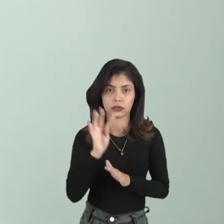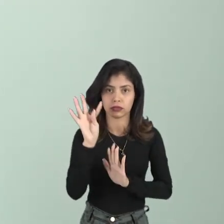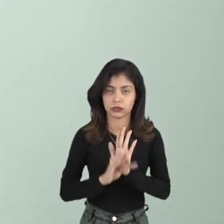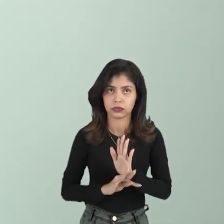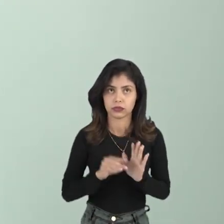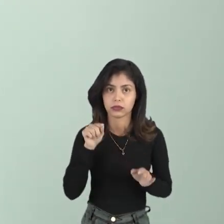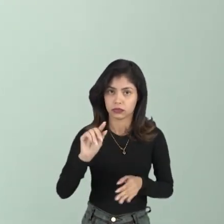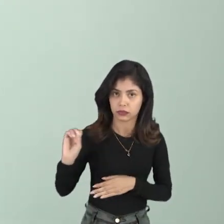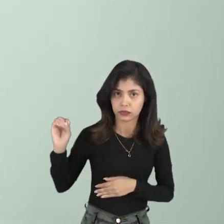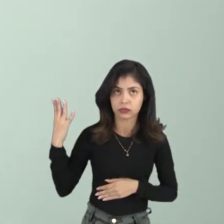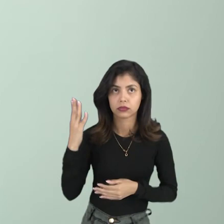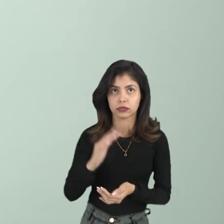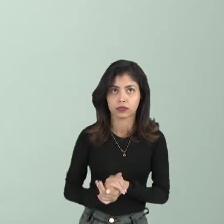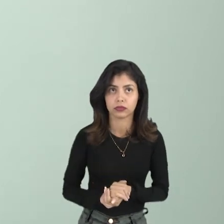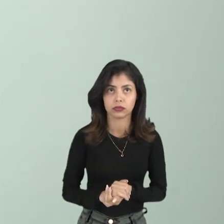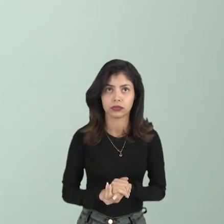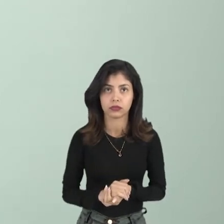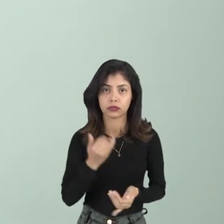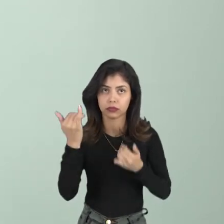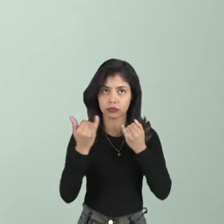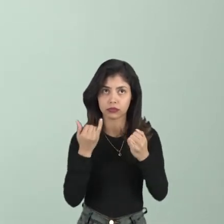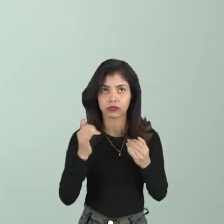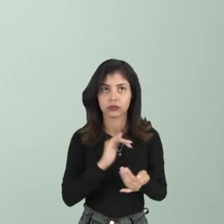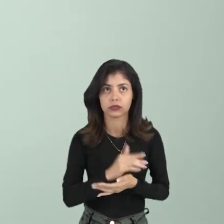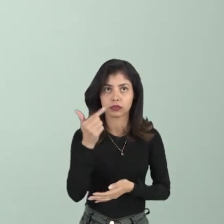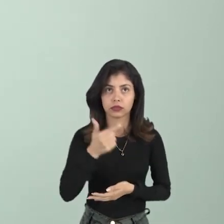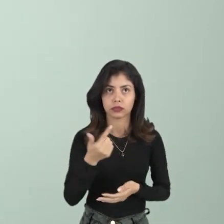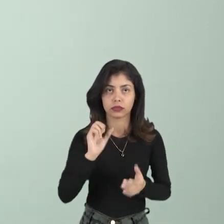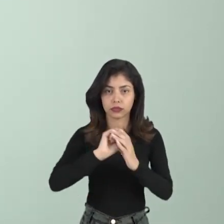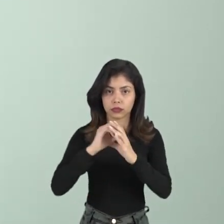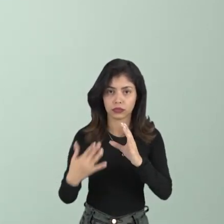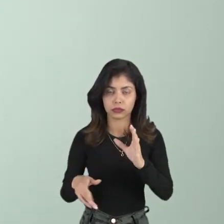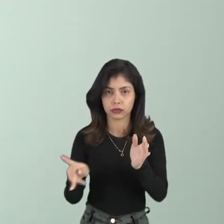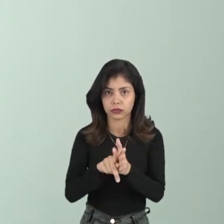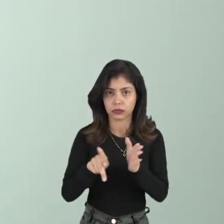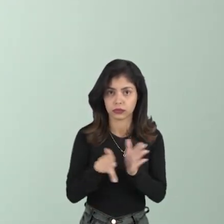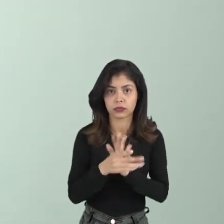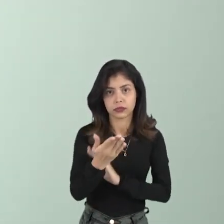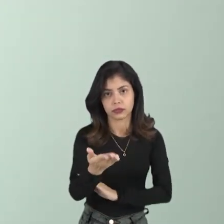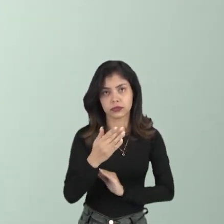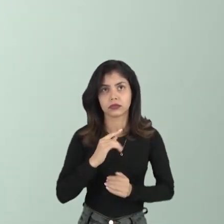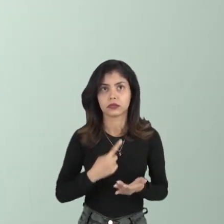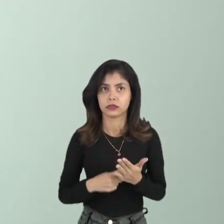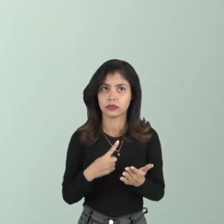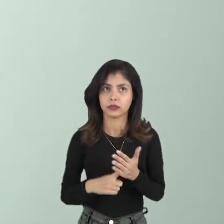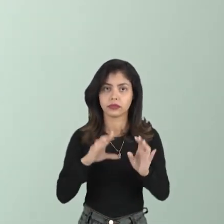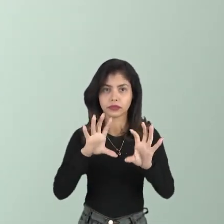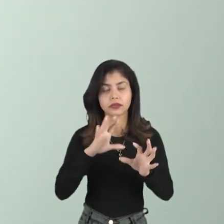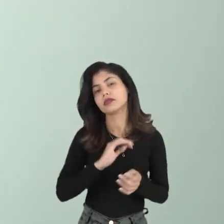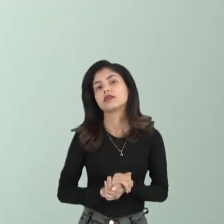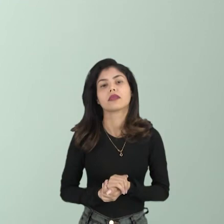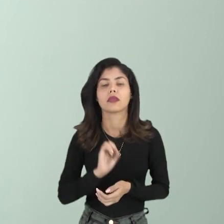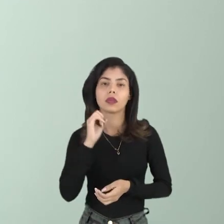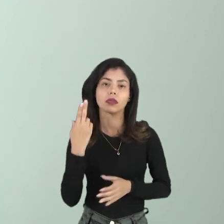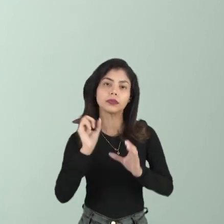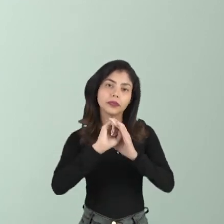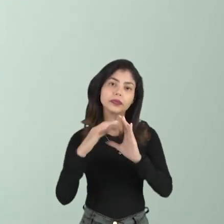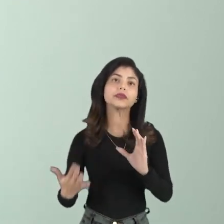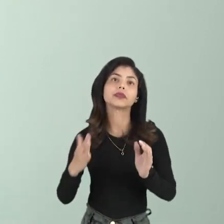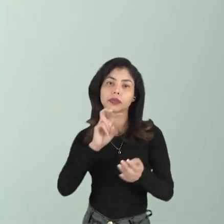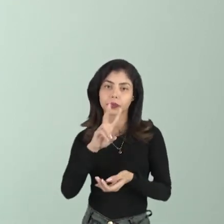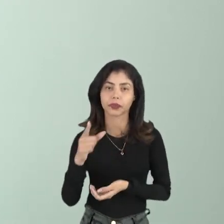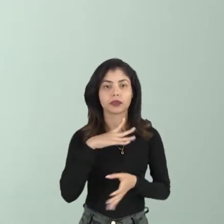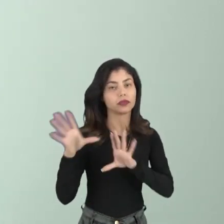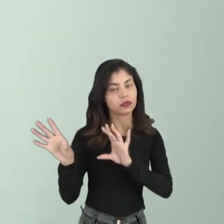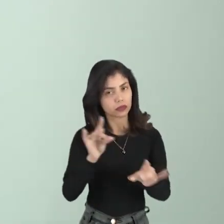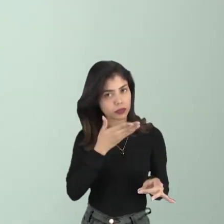que é, neste caso, o texto publicitário. Segundo, a característica mais marcante desse texto, ou a característica que